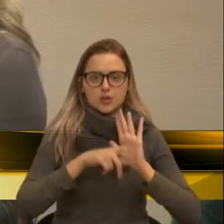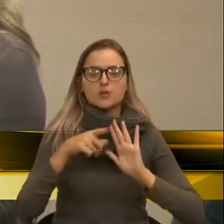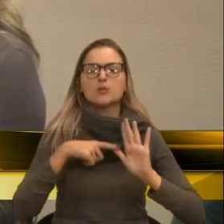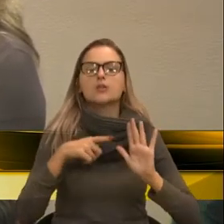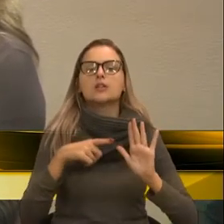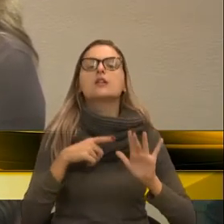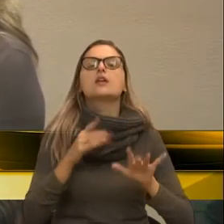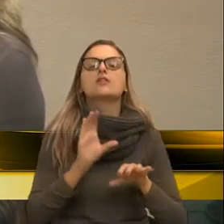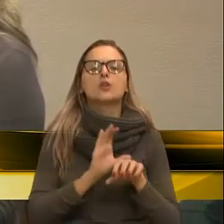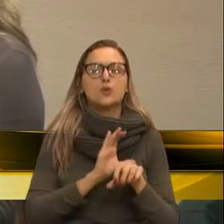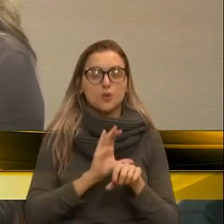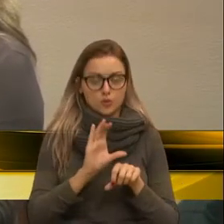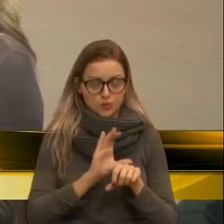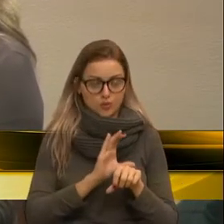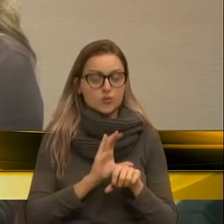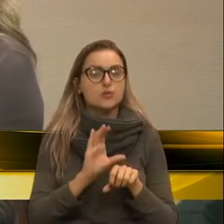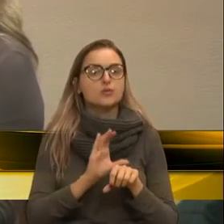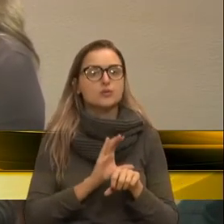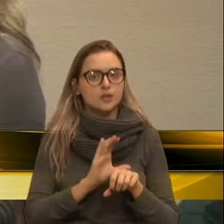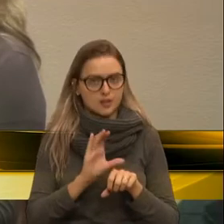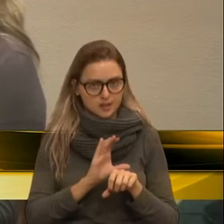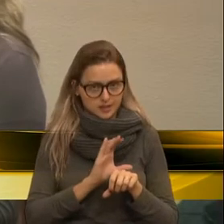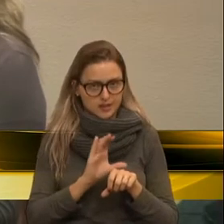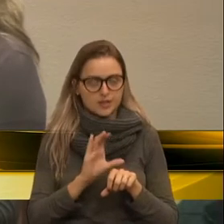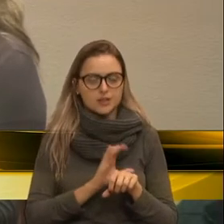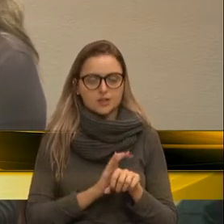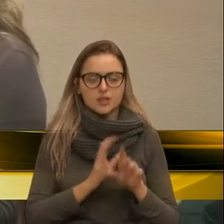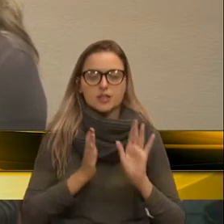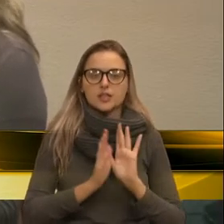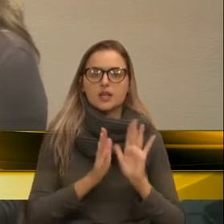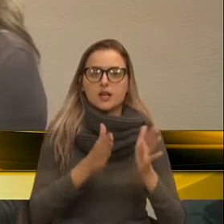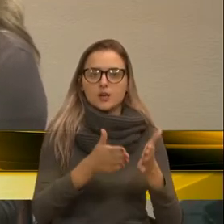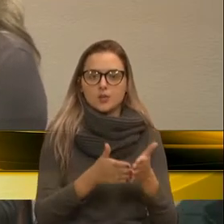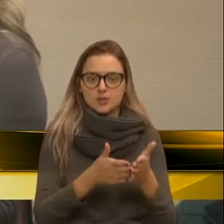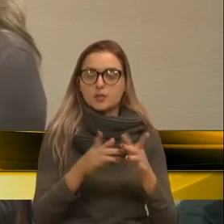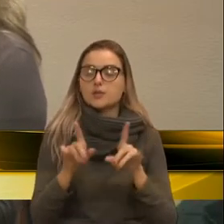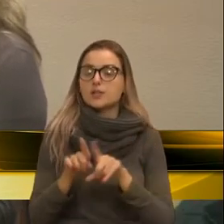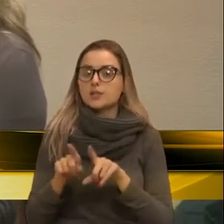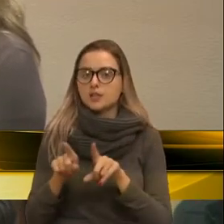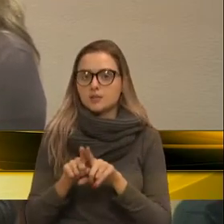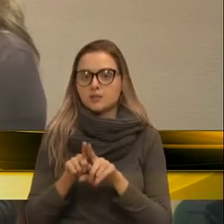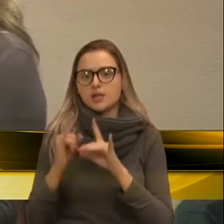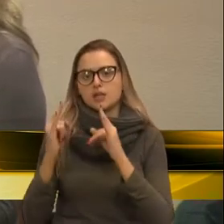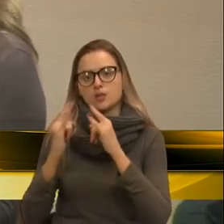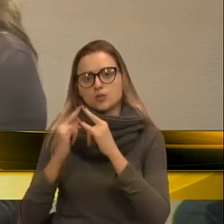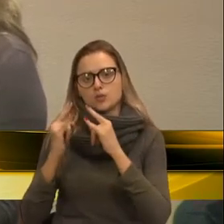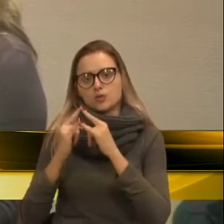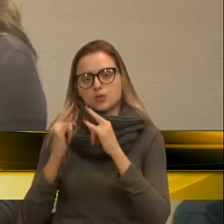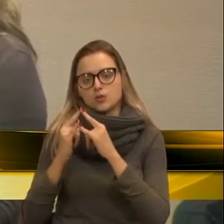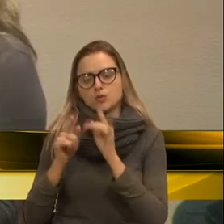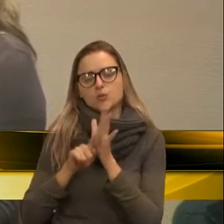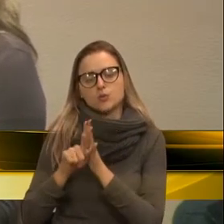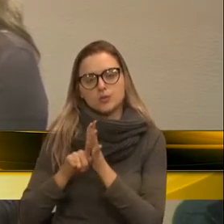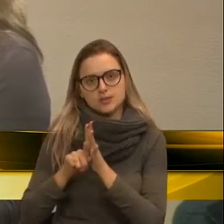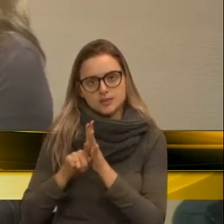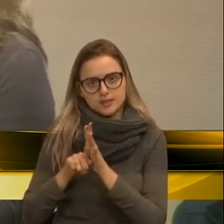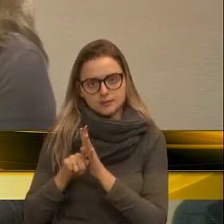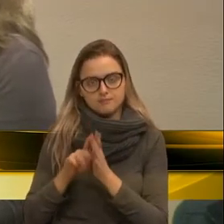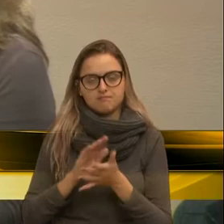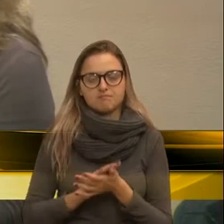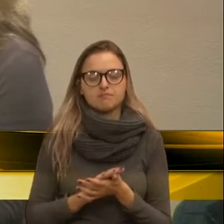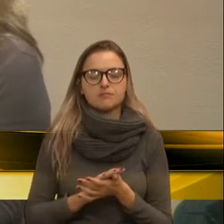pareceres de constitucionalidade desta comissão e também do Instituto consultado. O